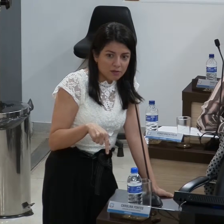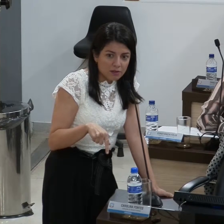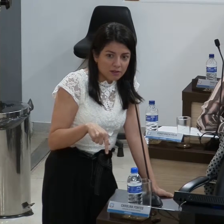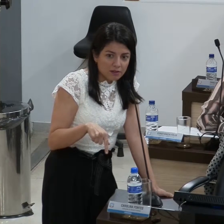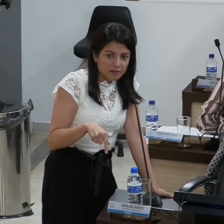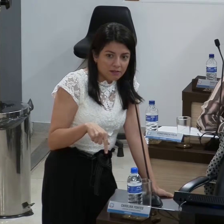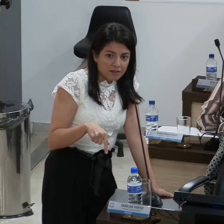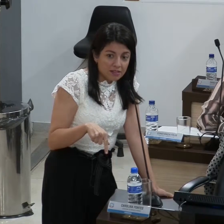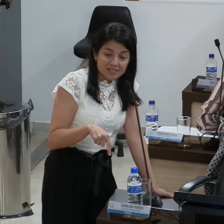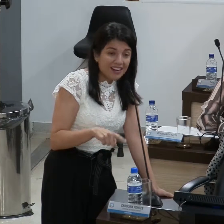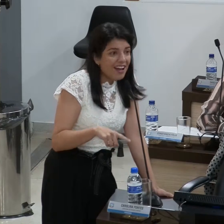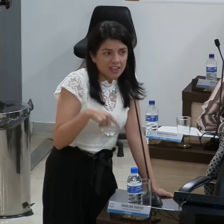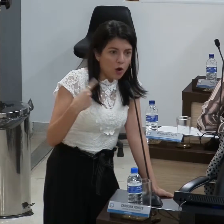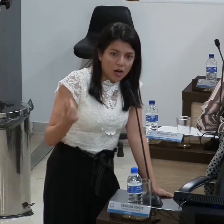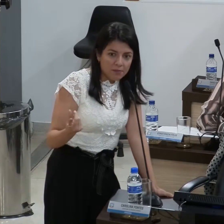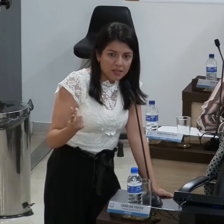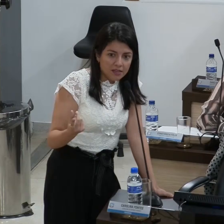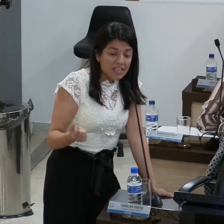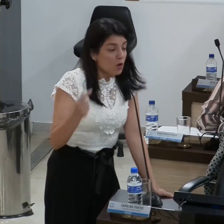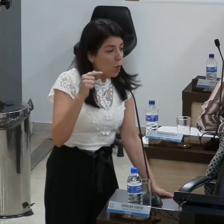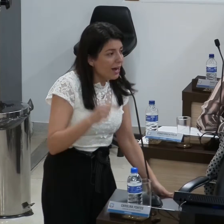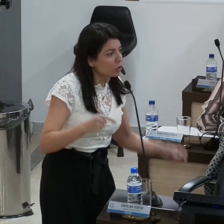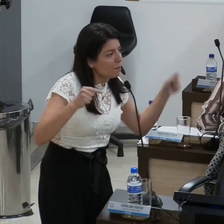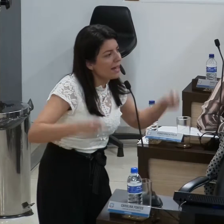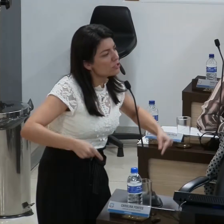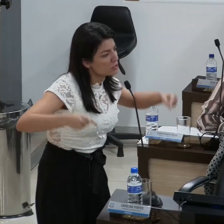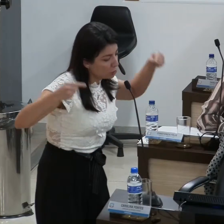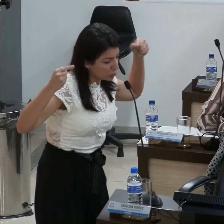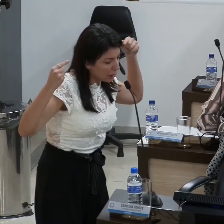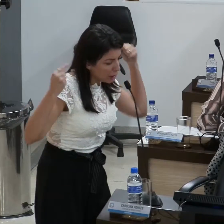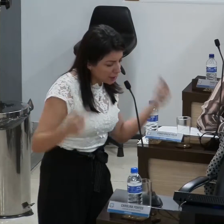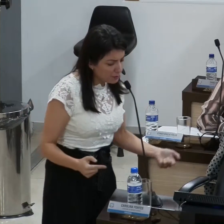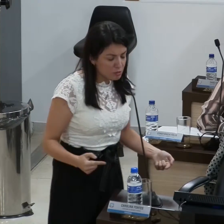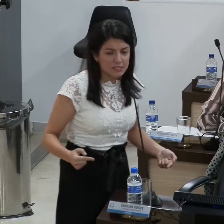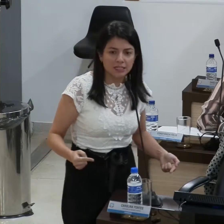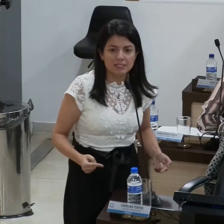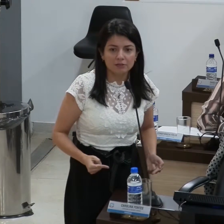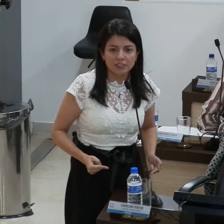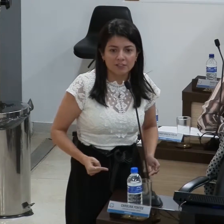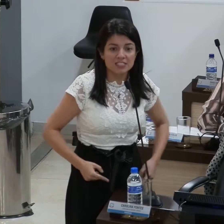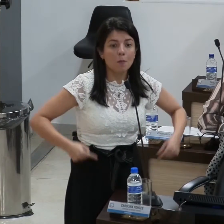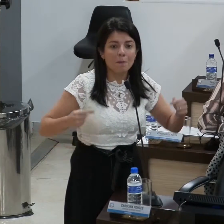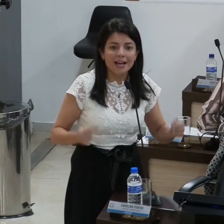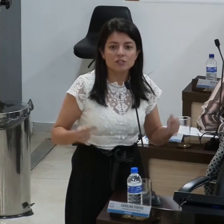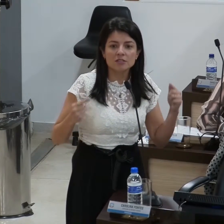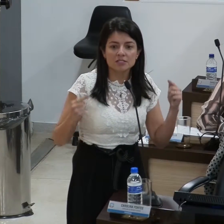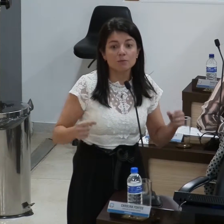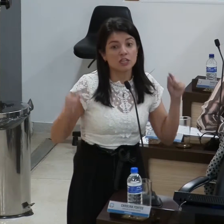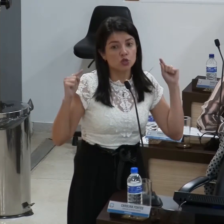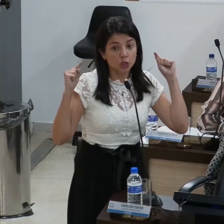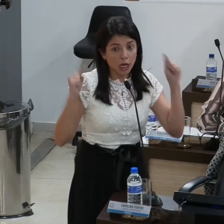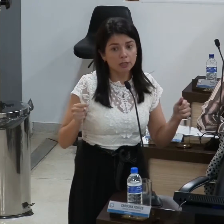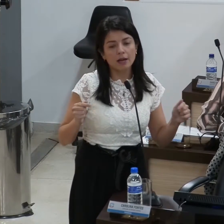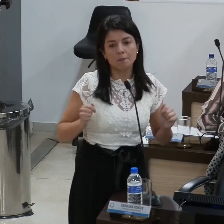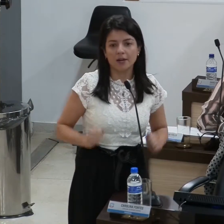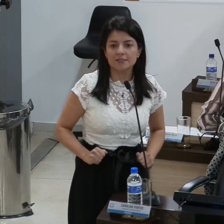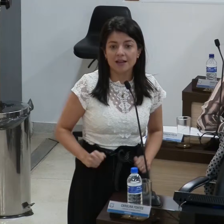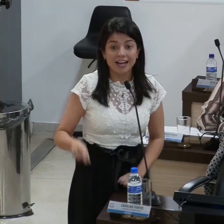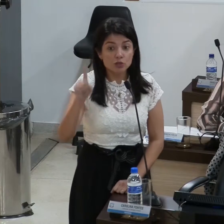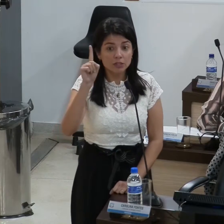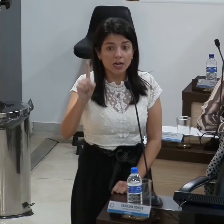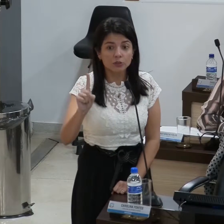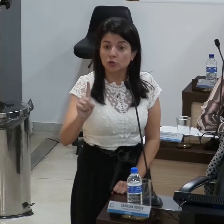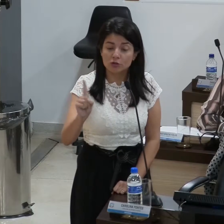juízo será enorme, e quanto mais nós protelamos essa questão da intervenção, mais nós estamos ajudando a